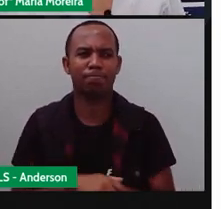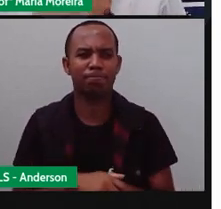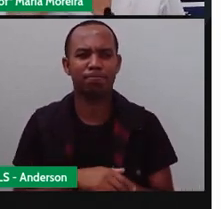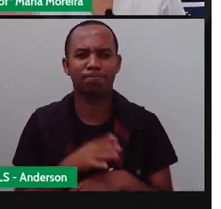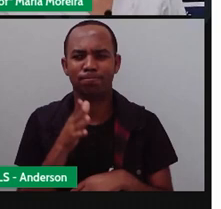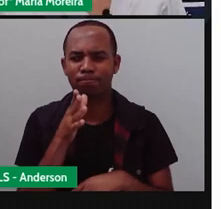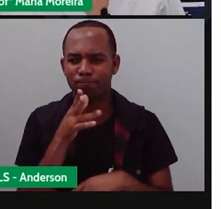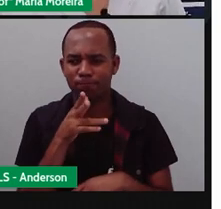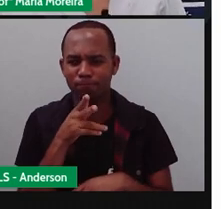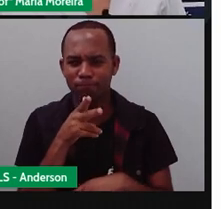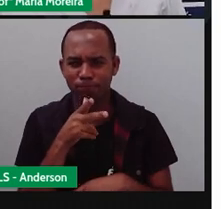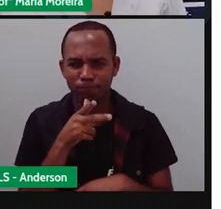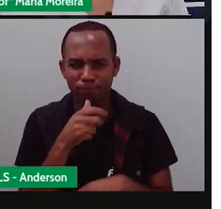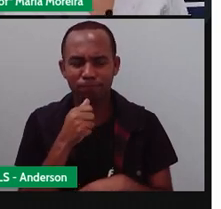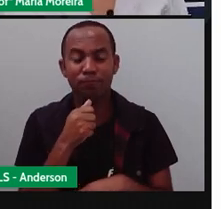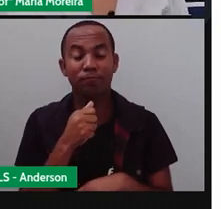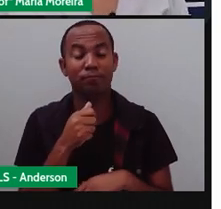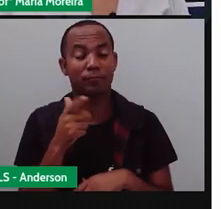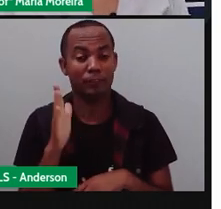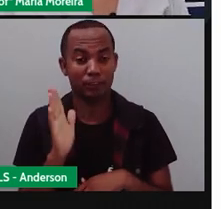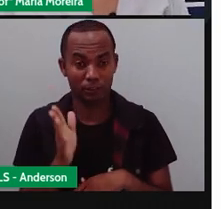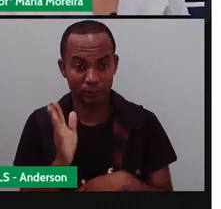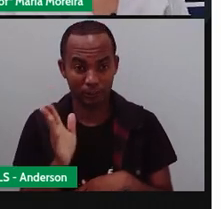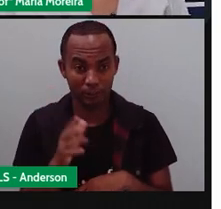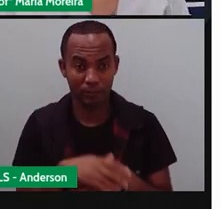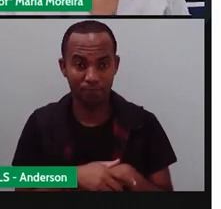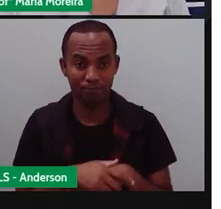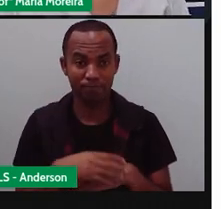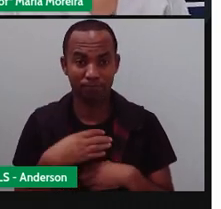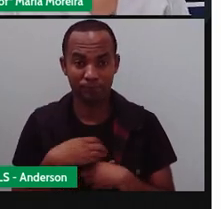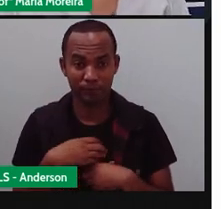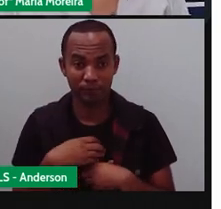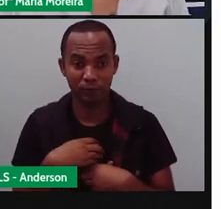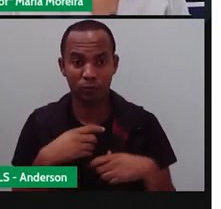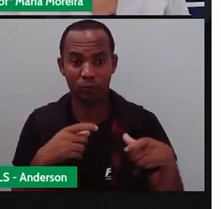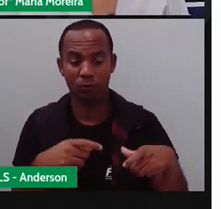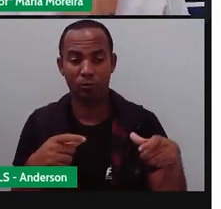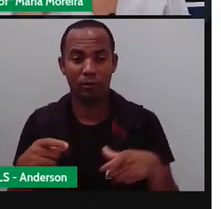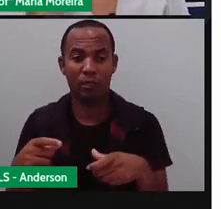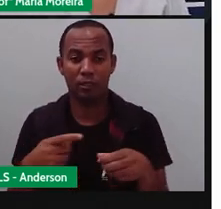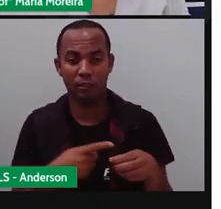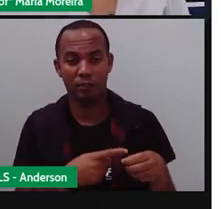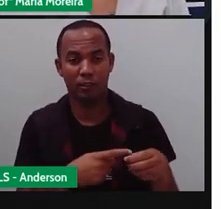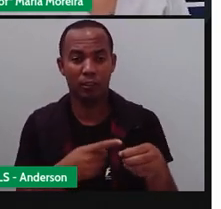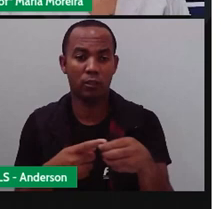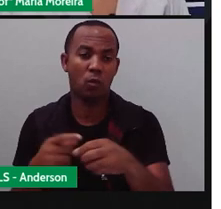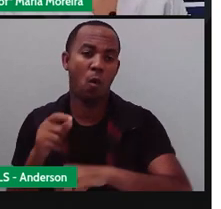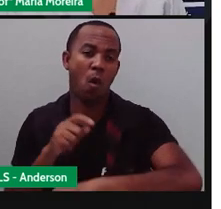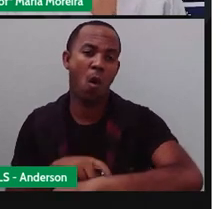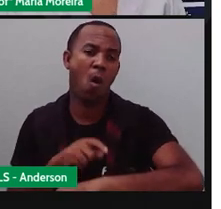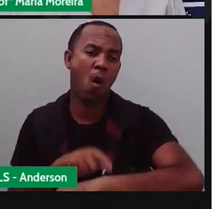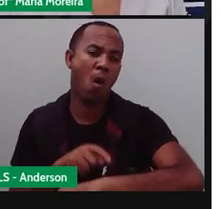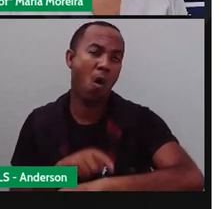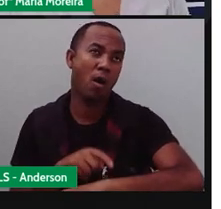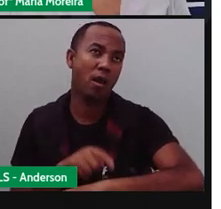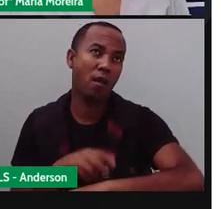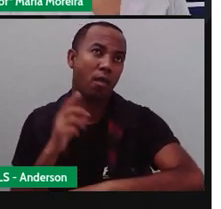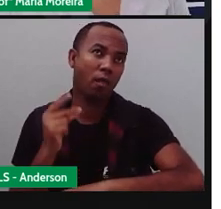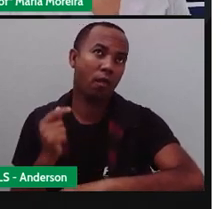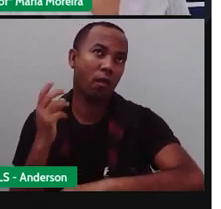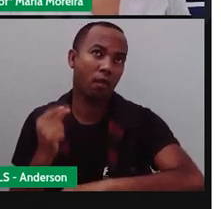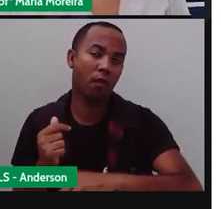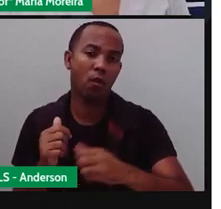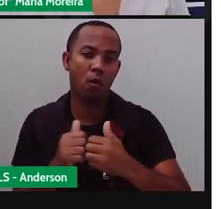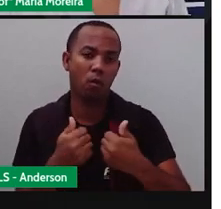demais principalmente é o pessoal da zona rural pessoal dos distritos que passam em horas às vezes esperando